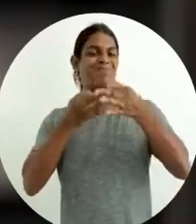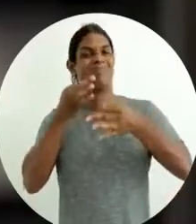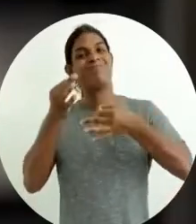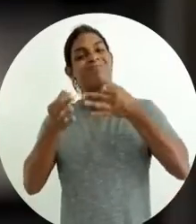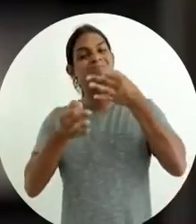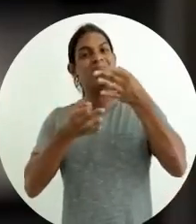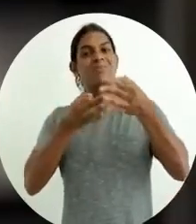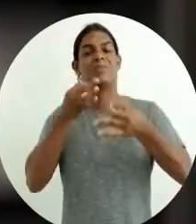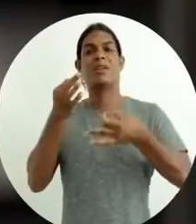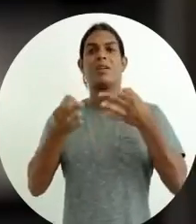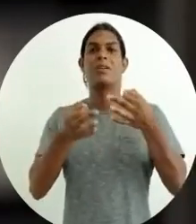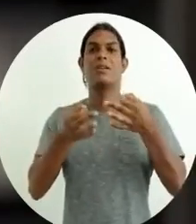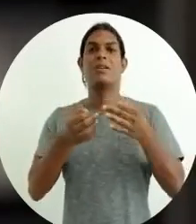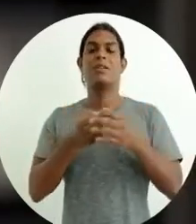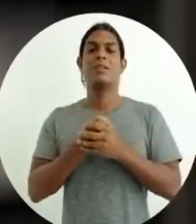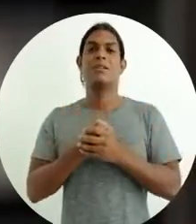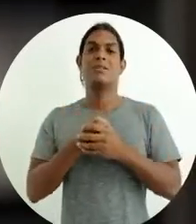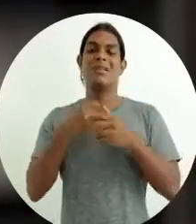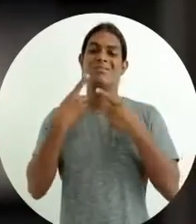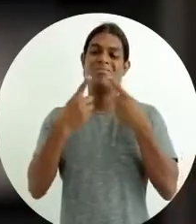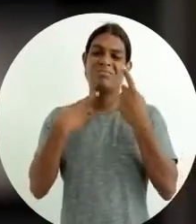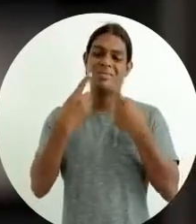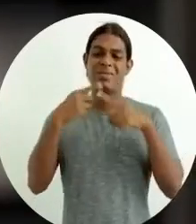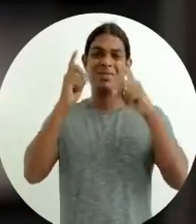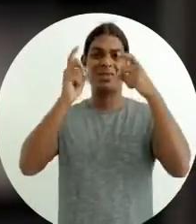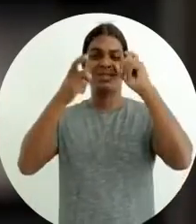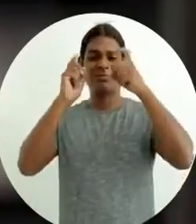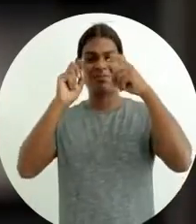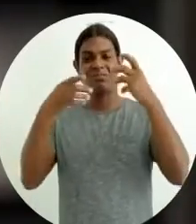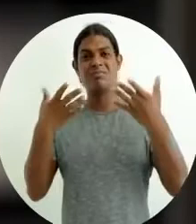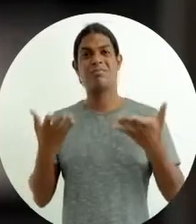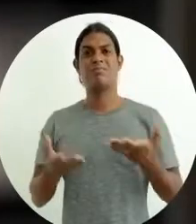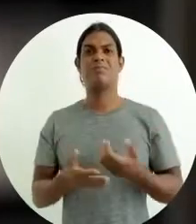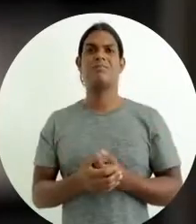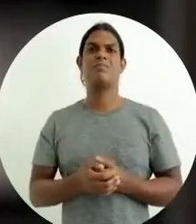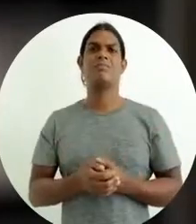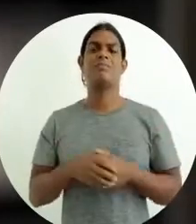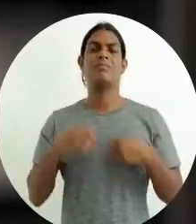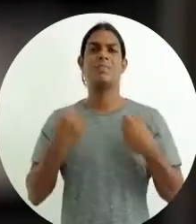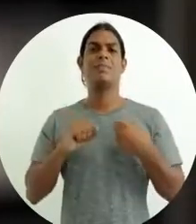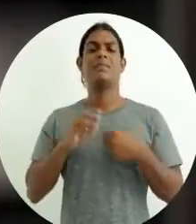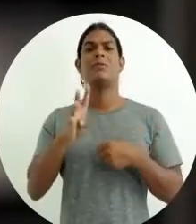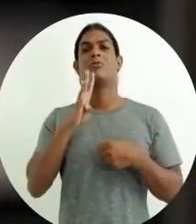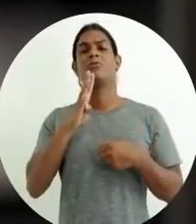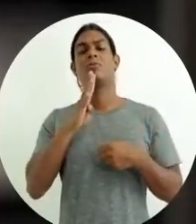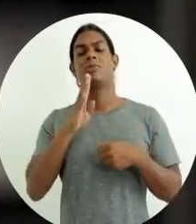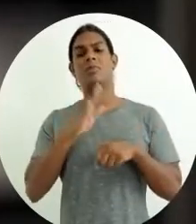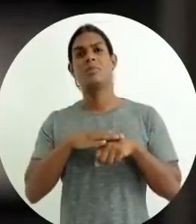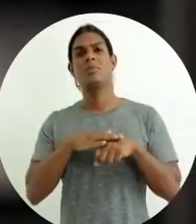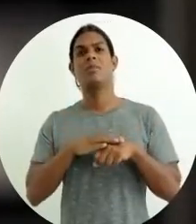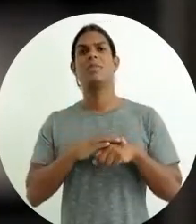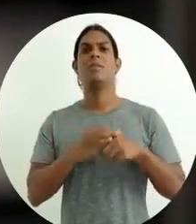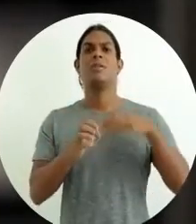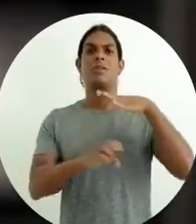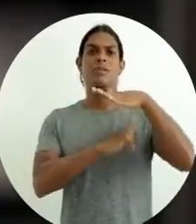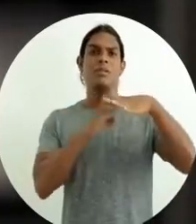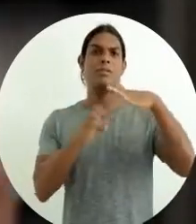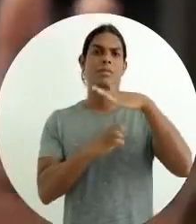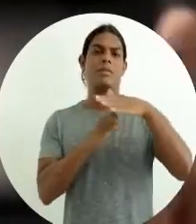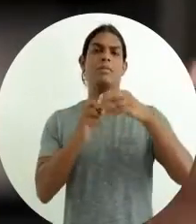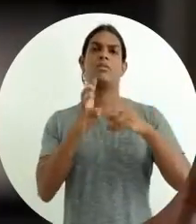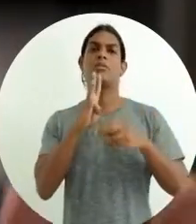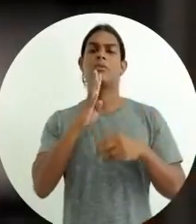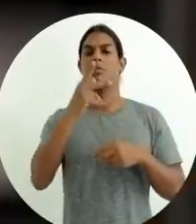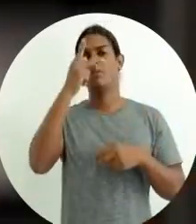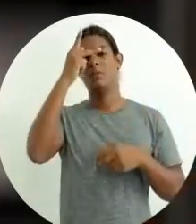sem fundamentos. Ele precisa primeiro conhecer a organização, conhecer a pessoa.